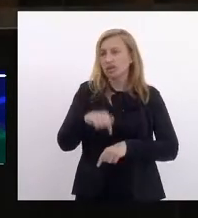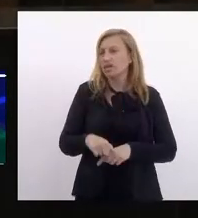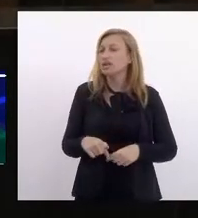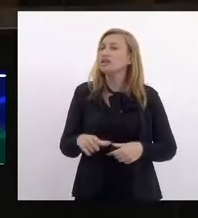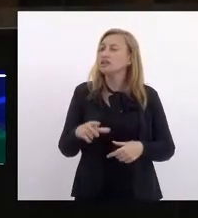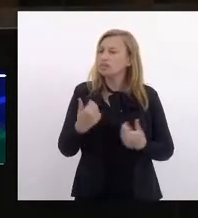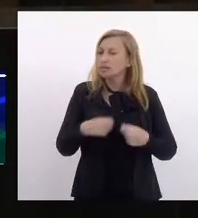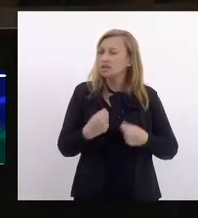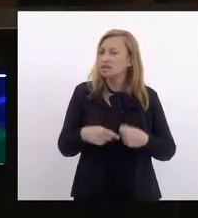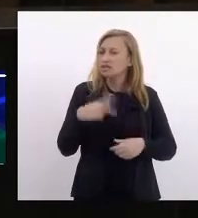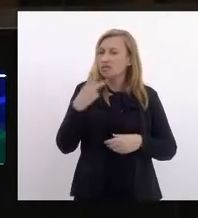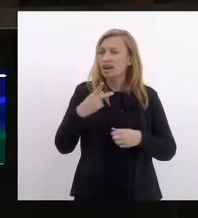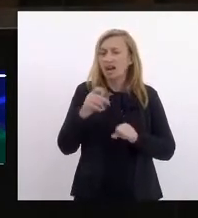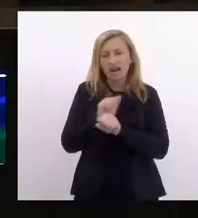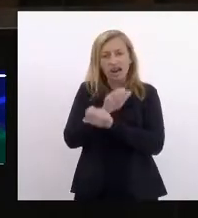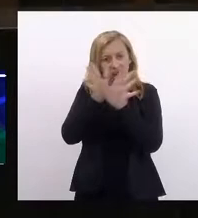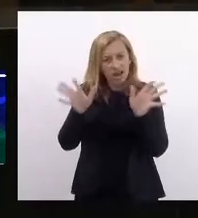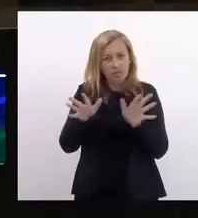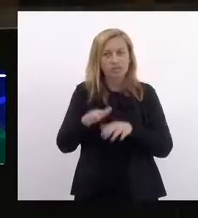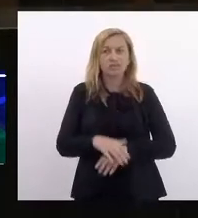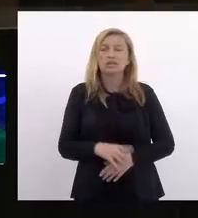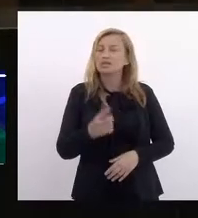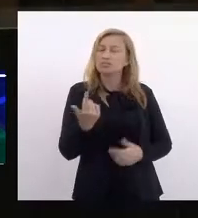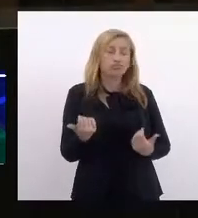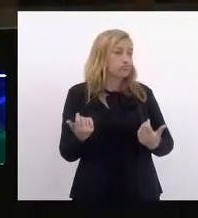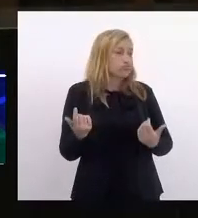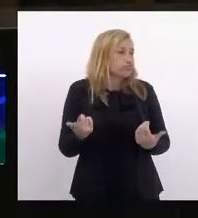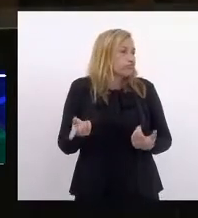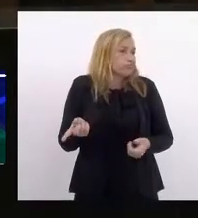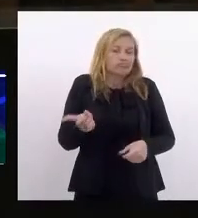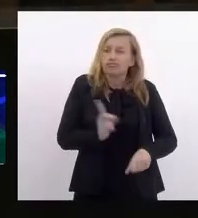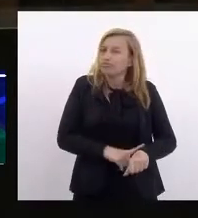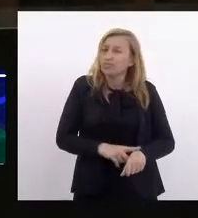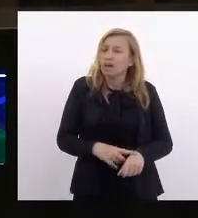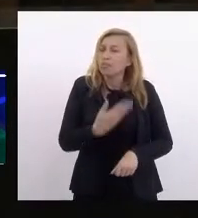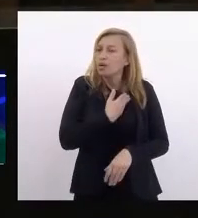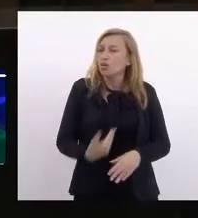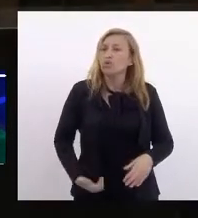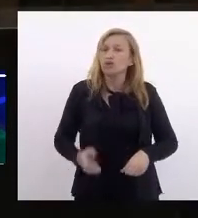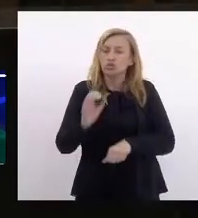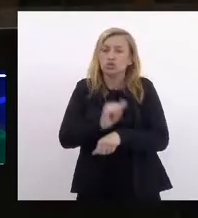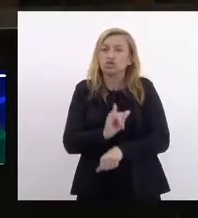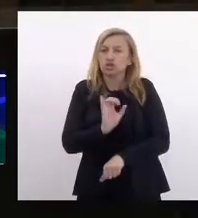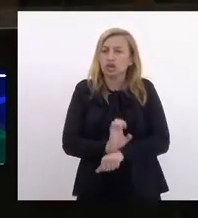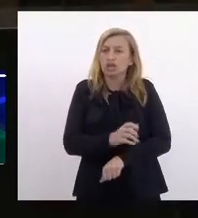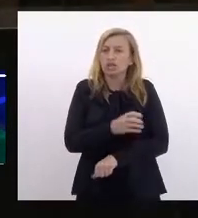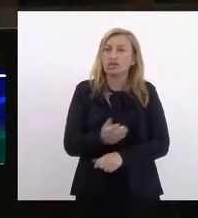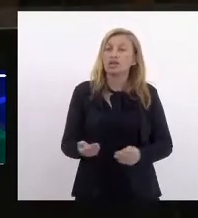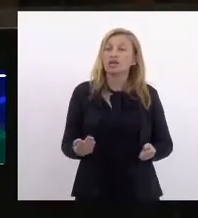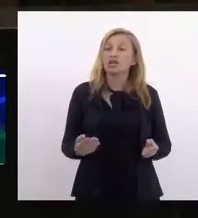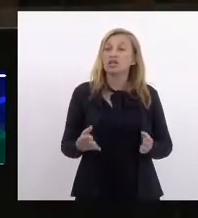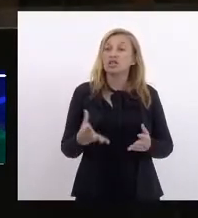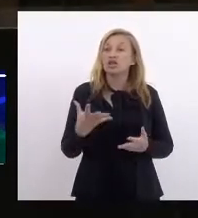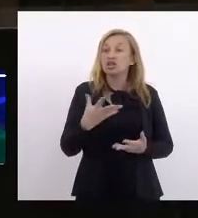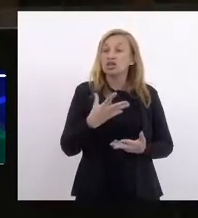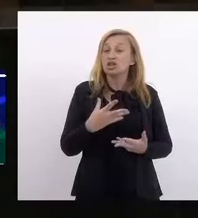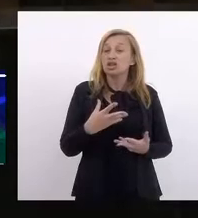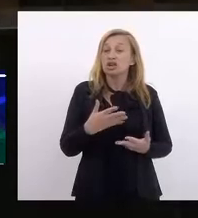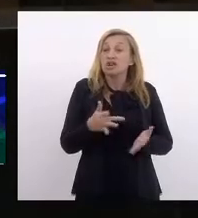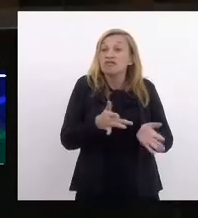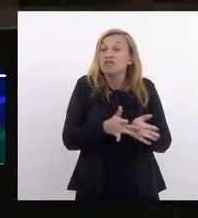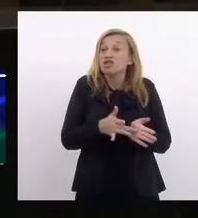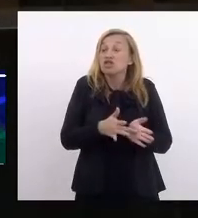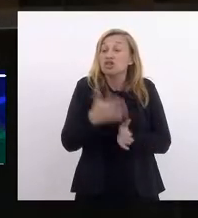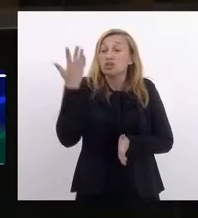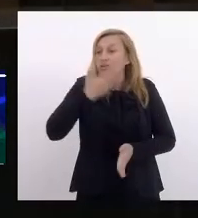que fazer de forma franca. Não dá para o governo do Estado fechar os olhos sobre